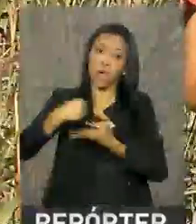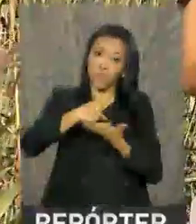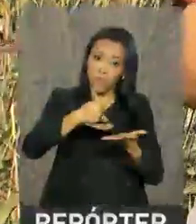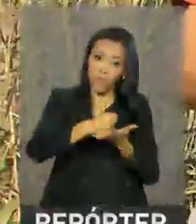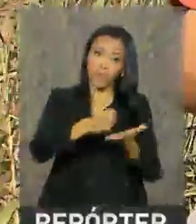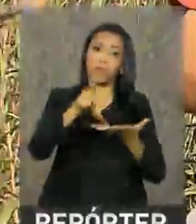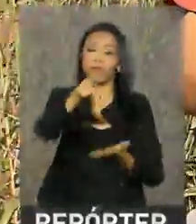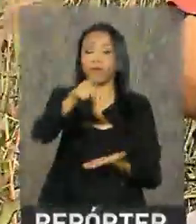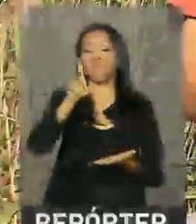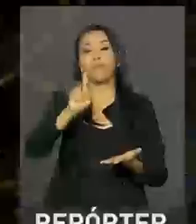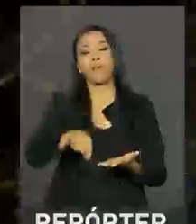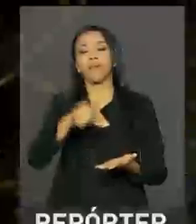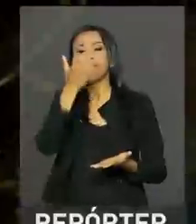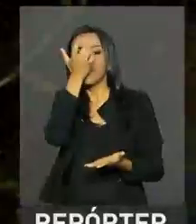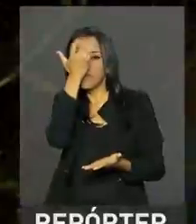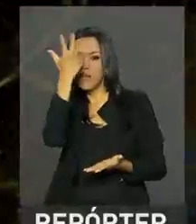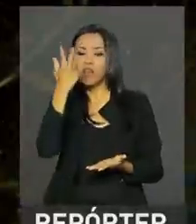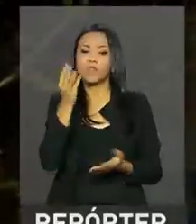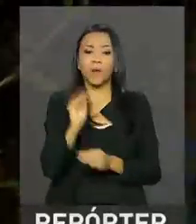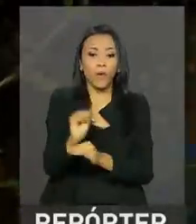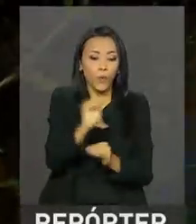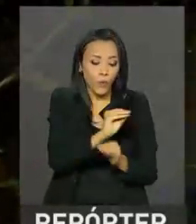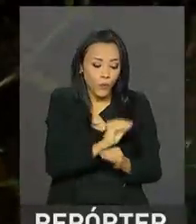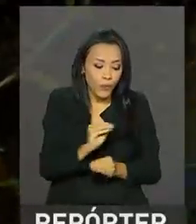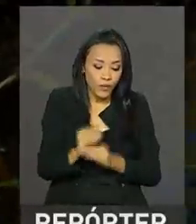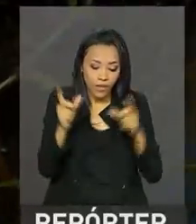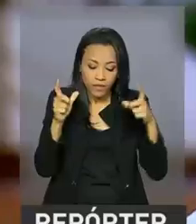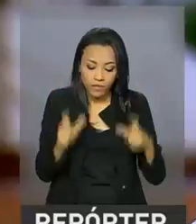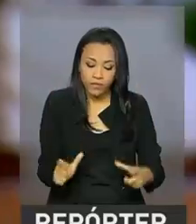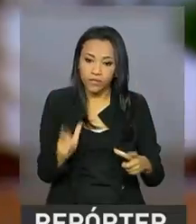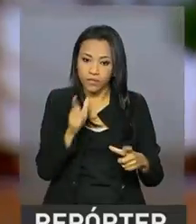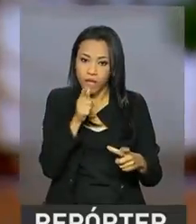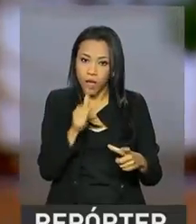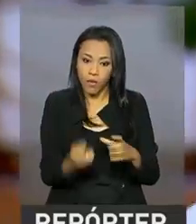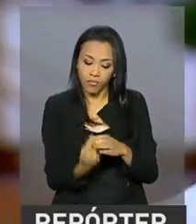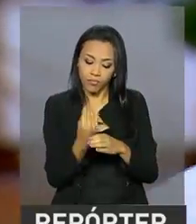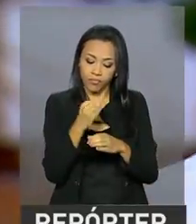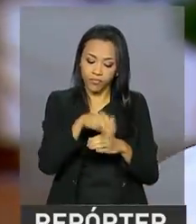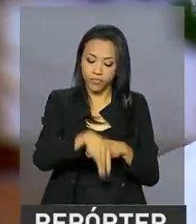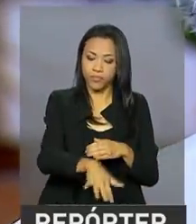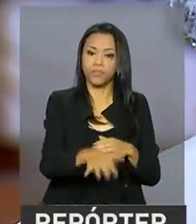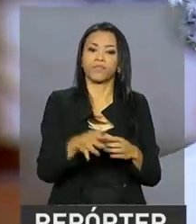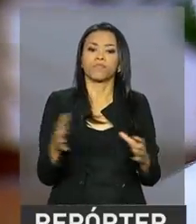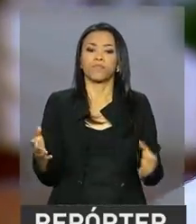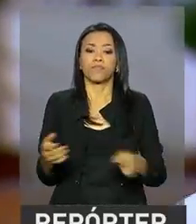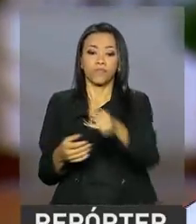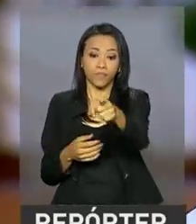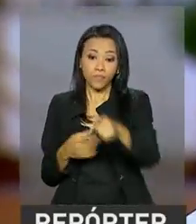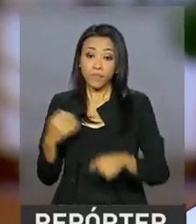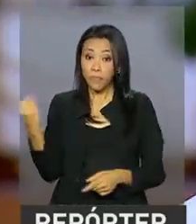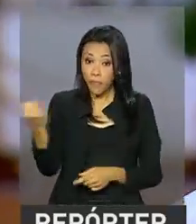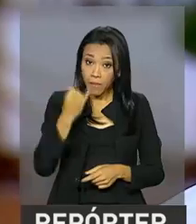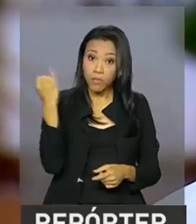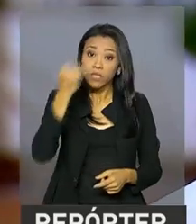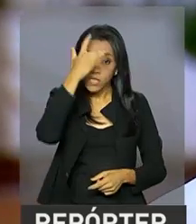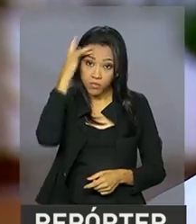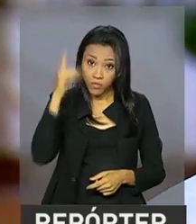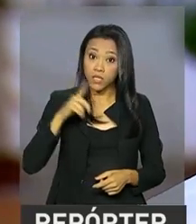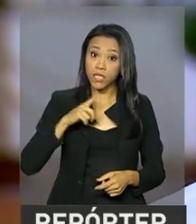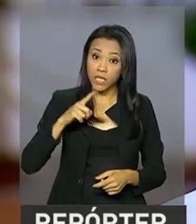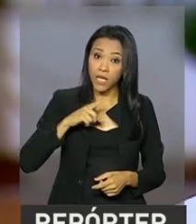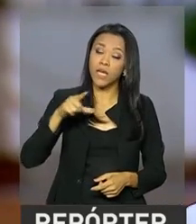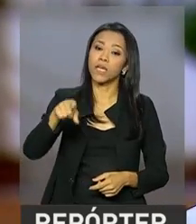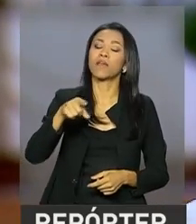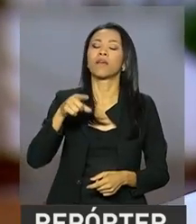produtores meios que facilitem a conservação das nascentes é importante que o produtor também venha aplicativos computadores de rios